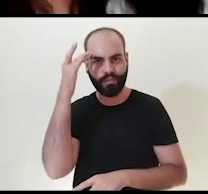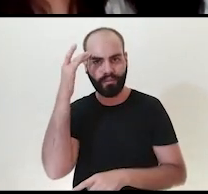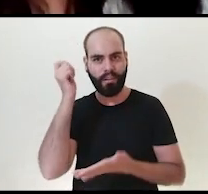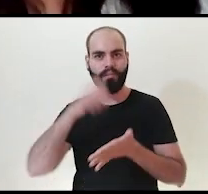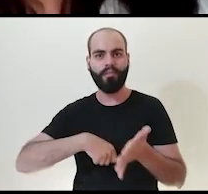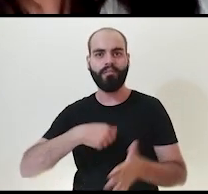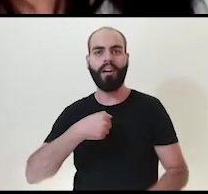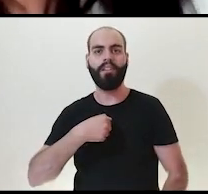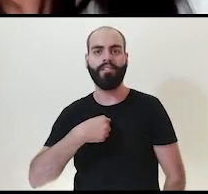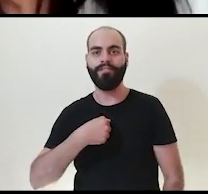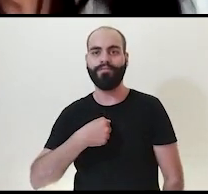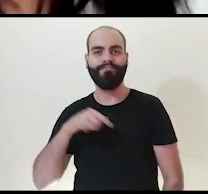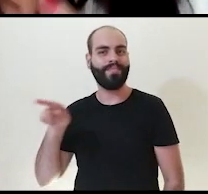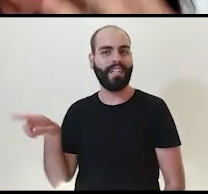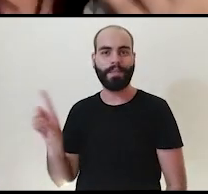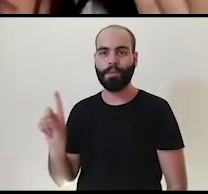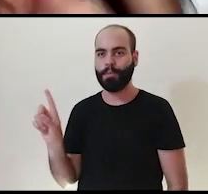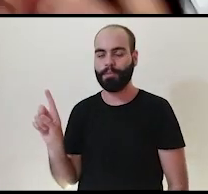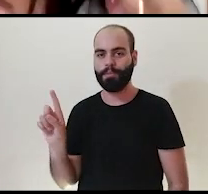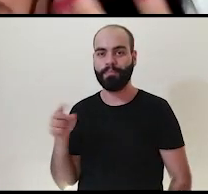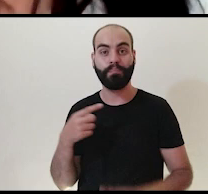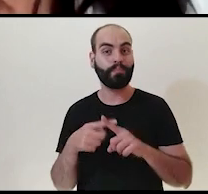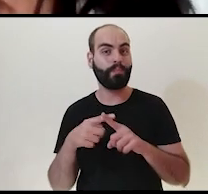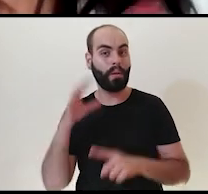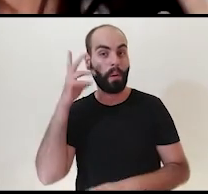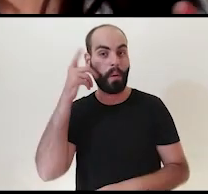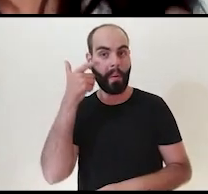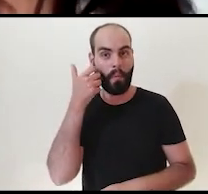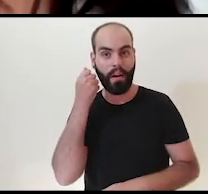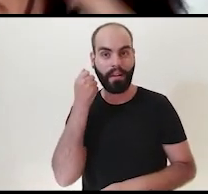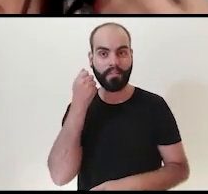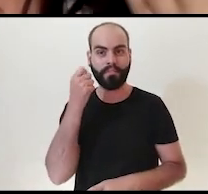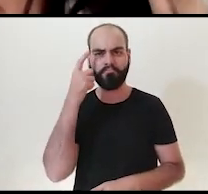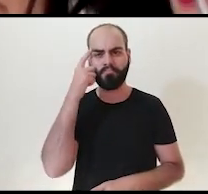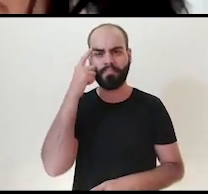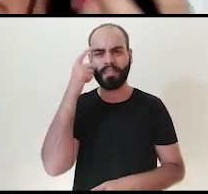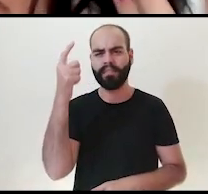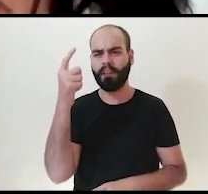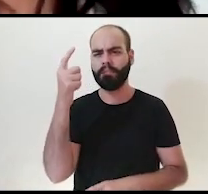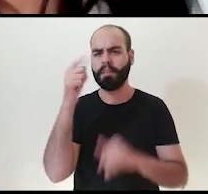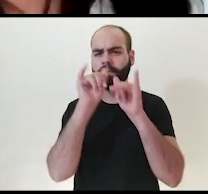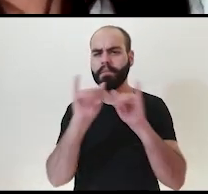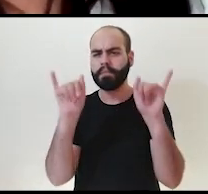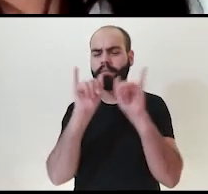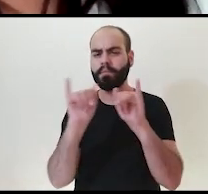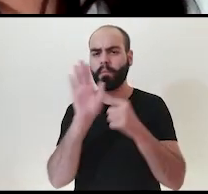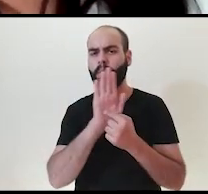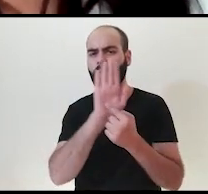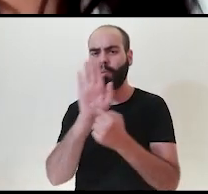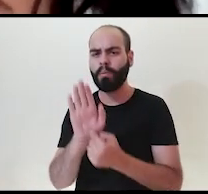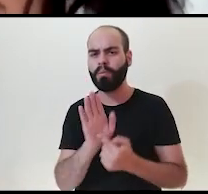outro. Eu acho que só de trazer esse pensamento à tona e estruturar o que que você quer